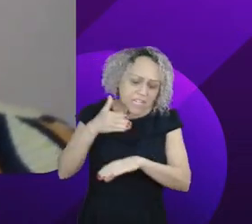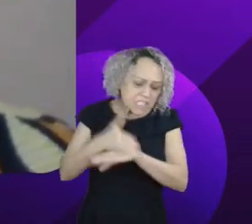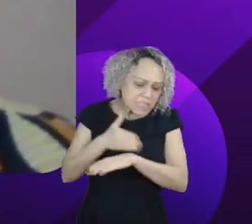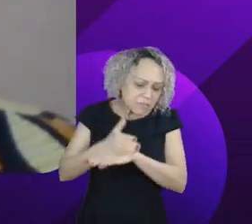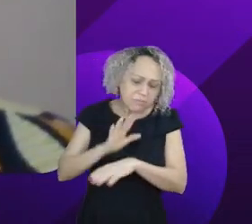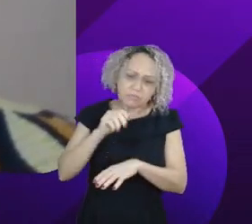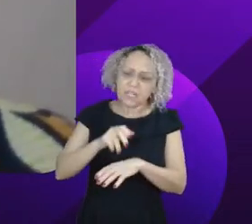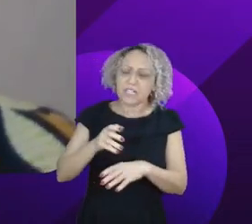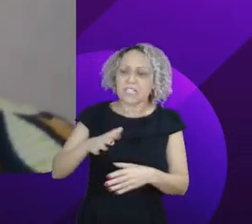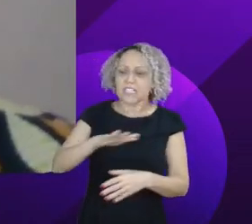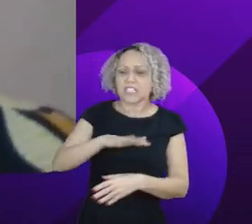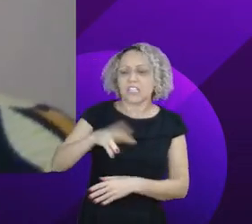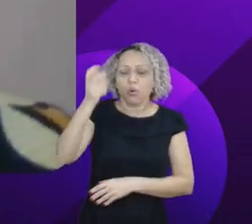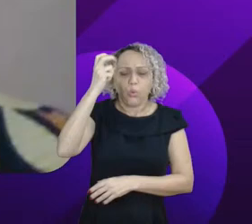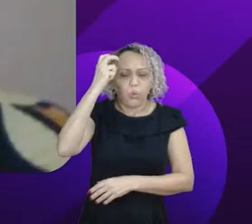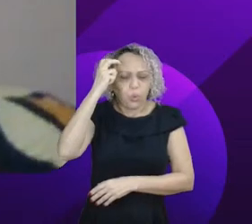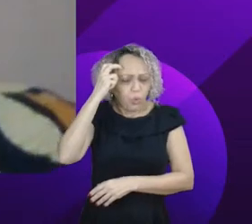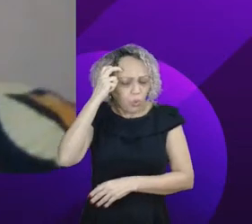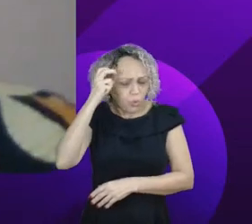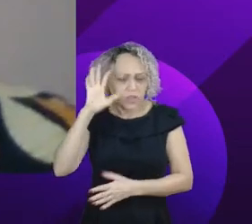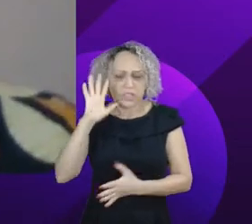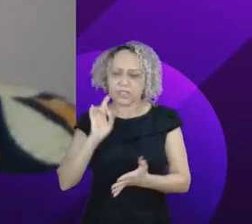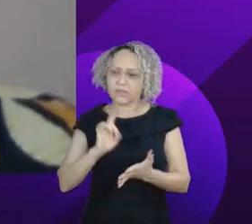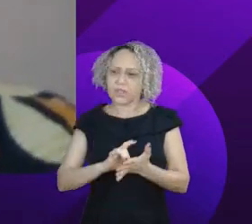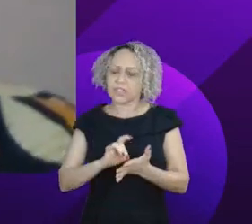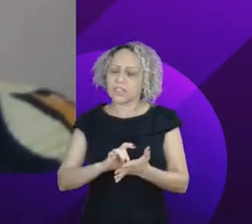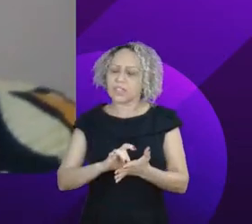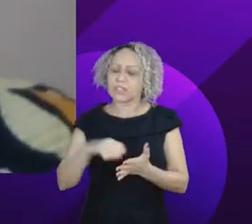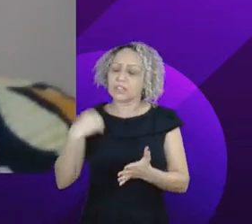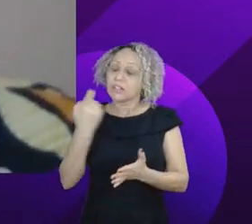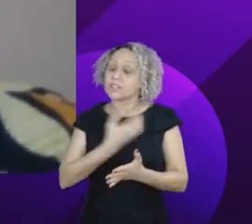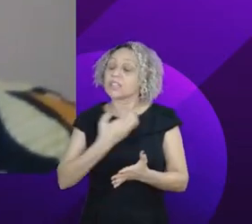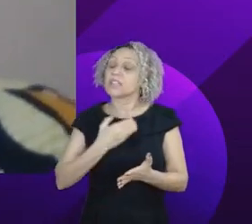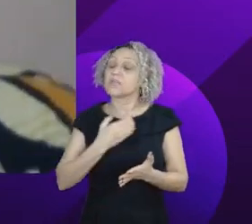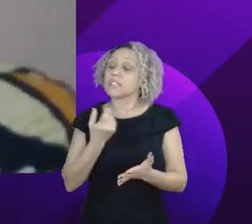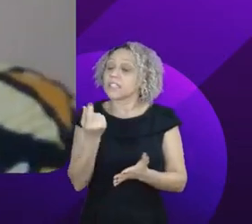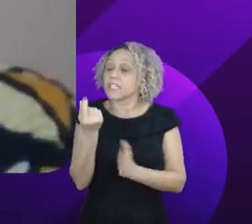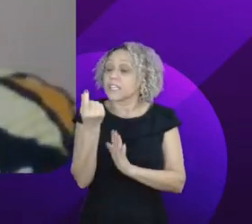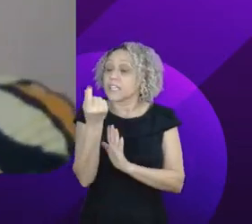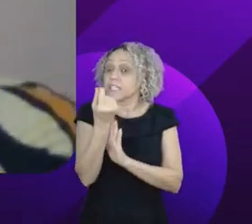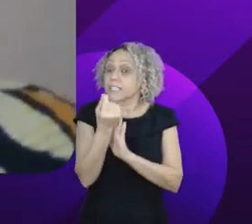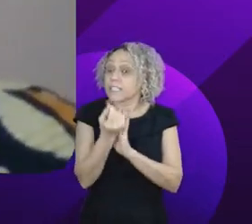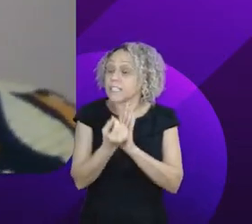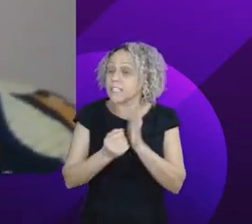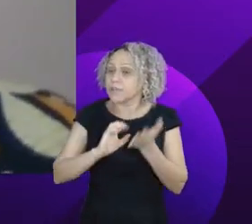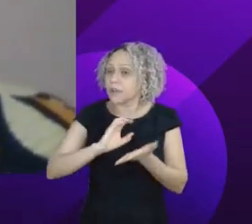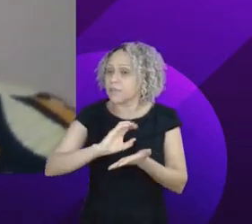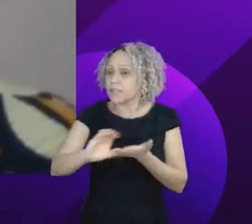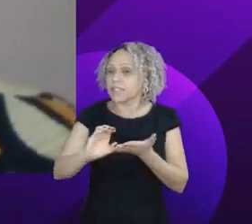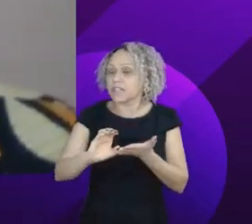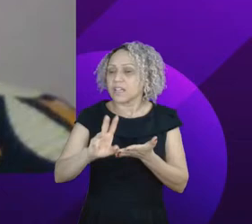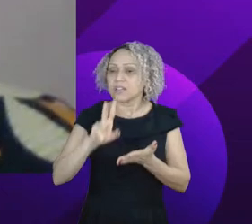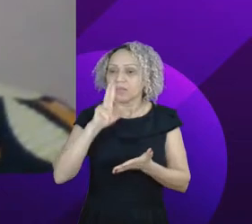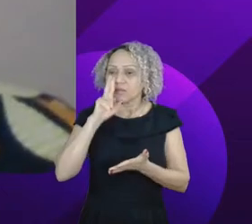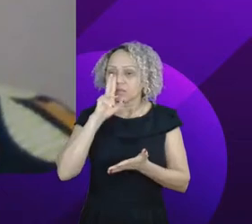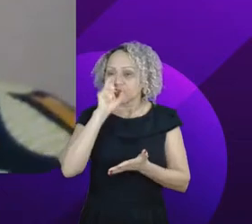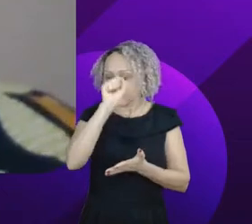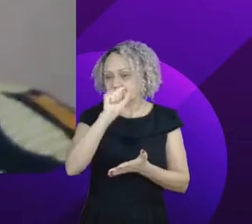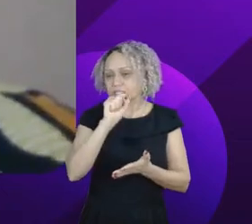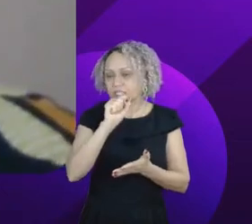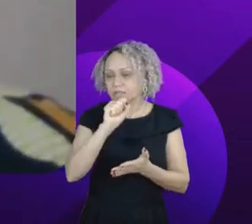termos os recursos para aplicar no fortalecimento das políticas